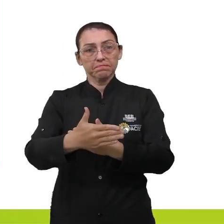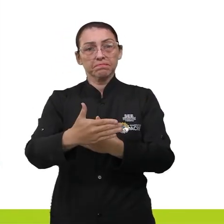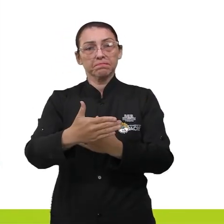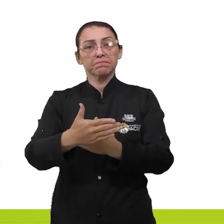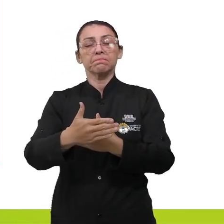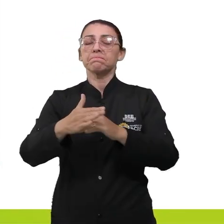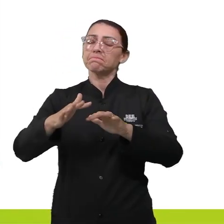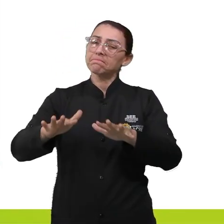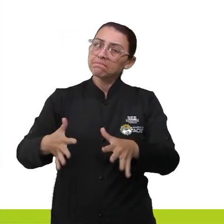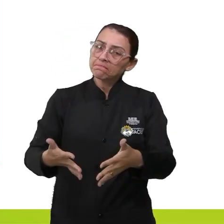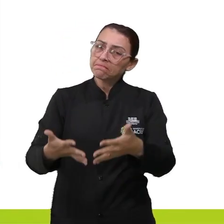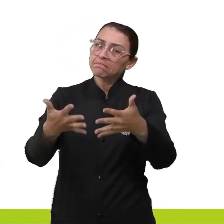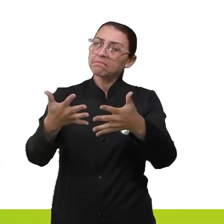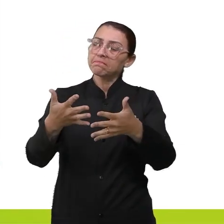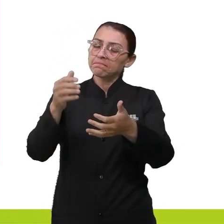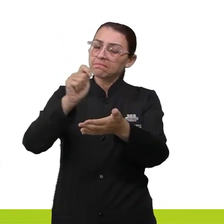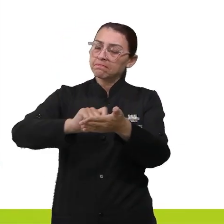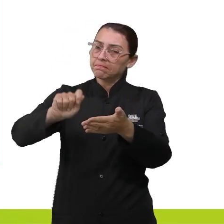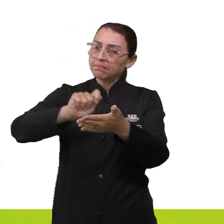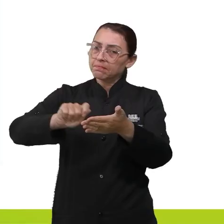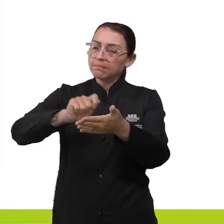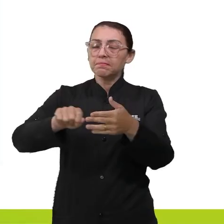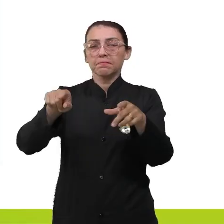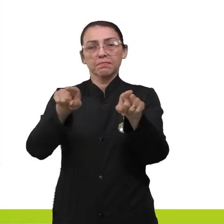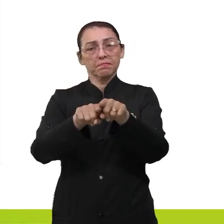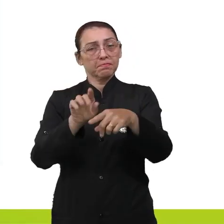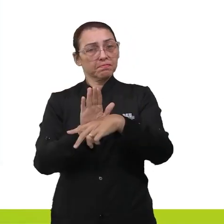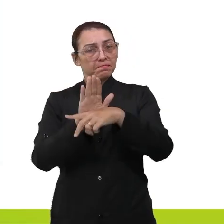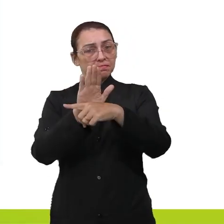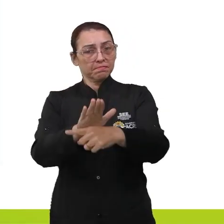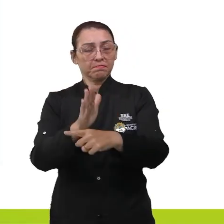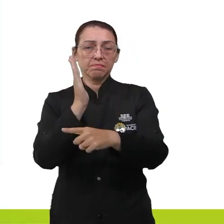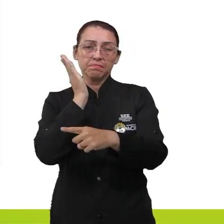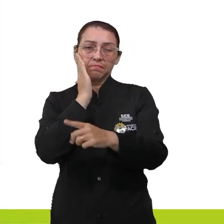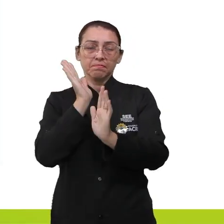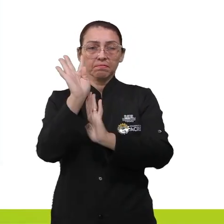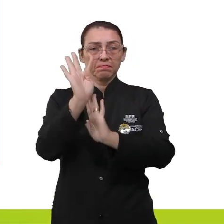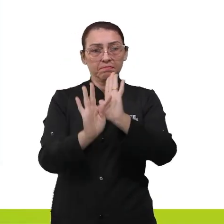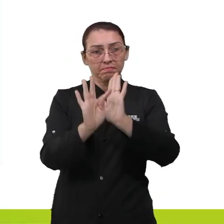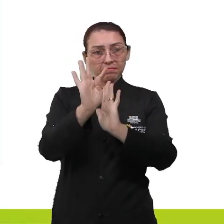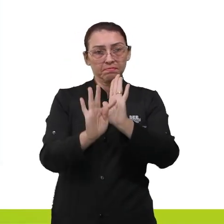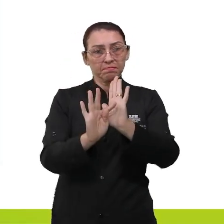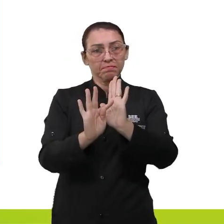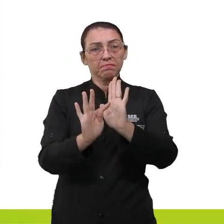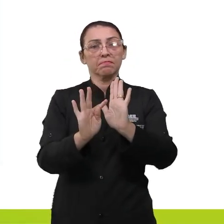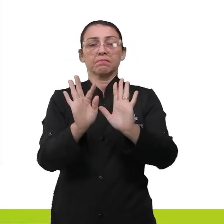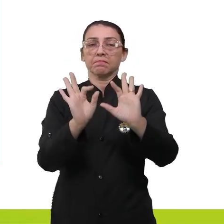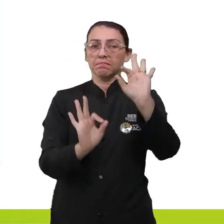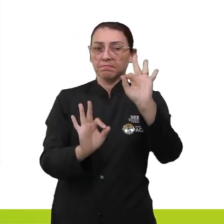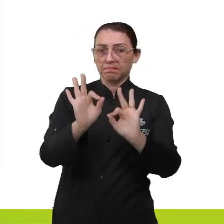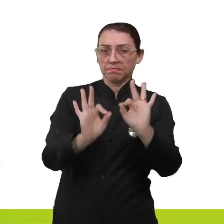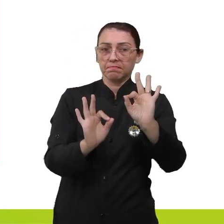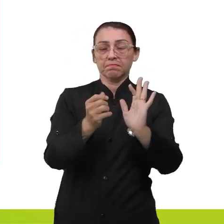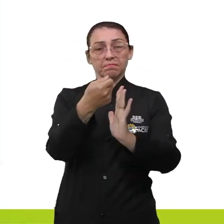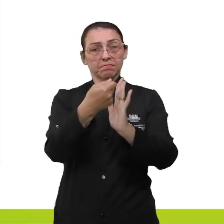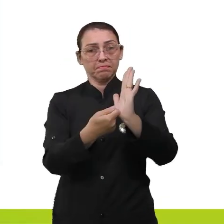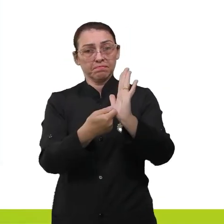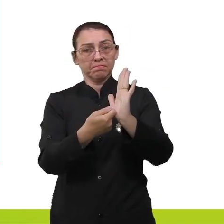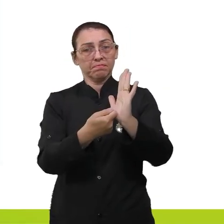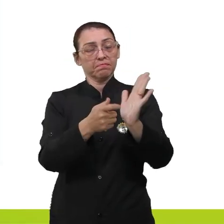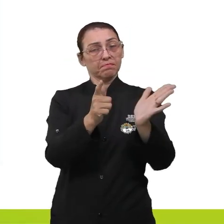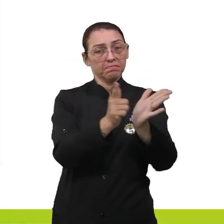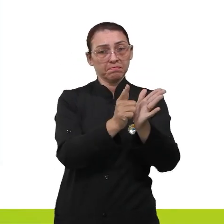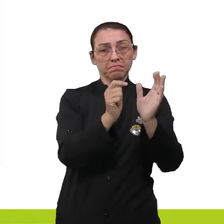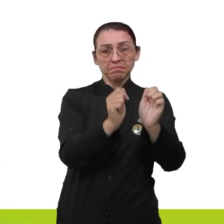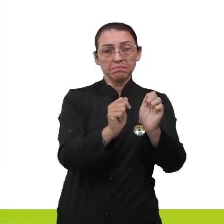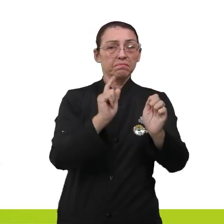vai motivar você a escrever e também ajudar você a compreender o texto. Você vai planejar a sua redação em rascunho, como